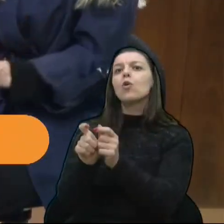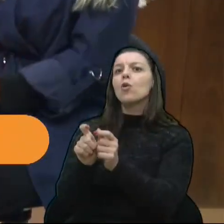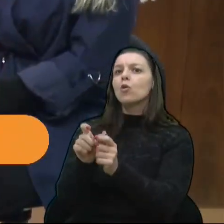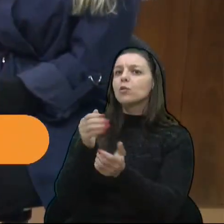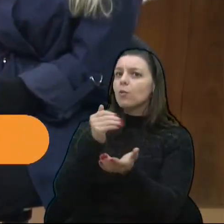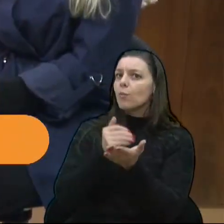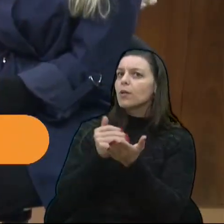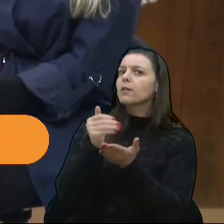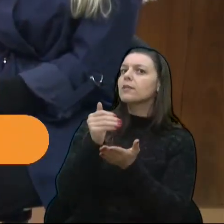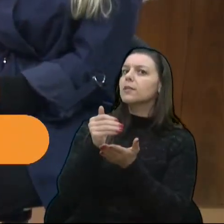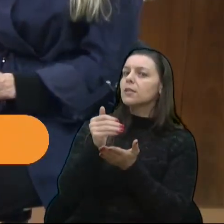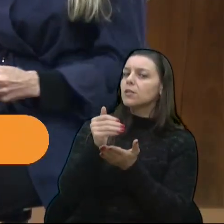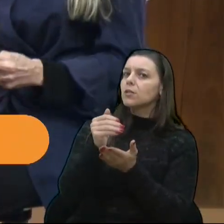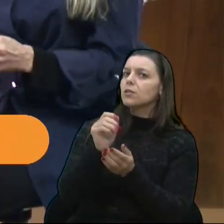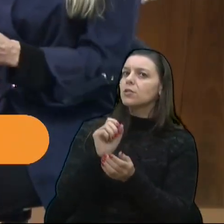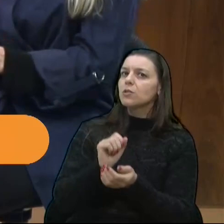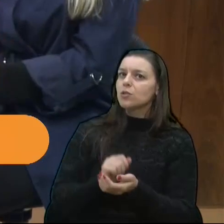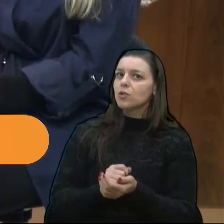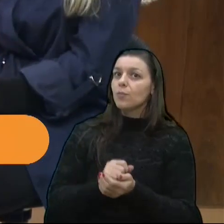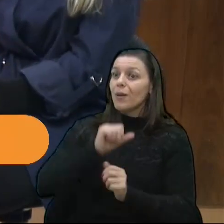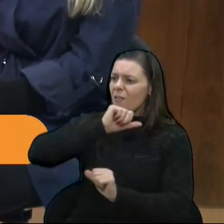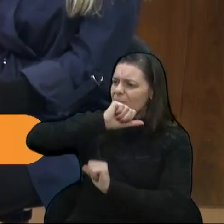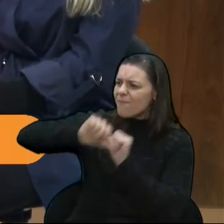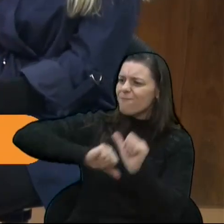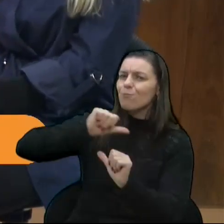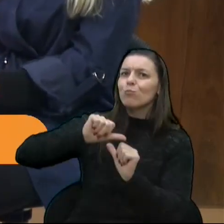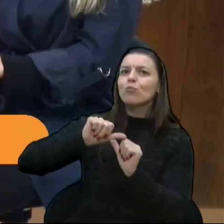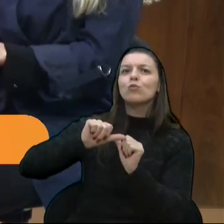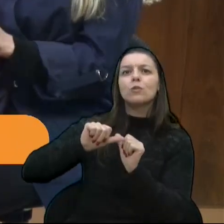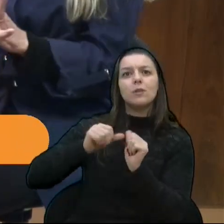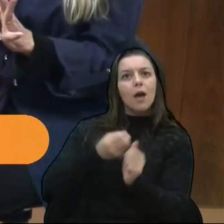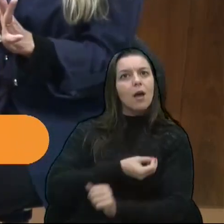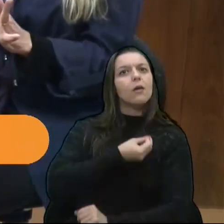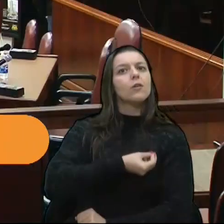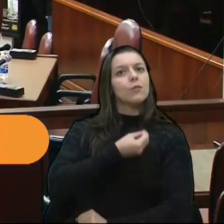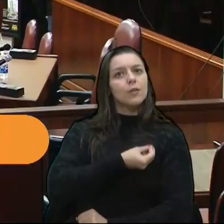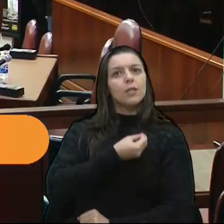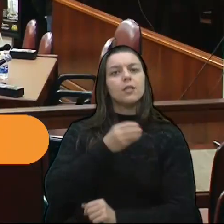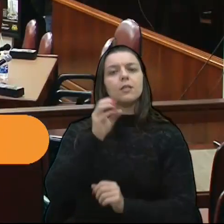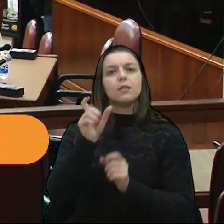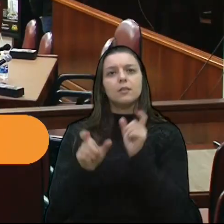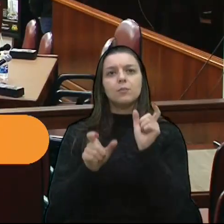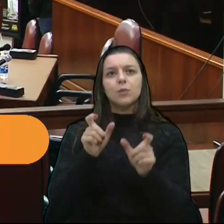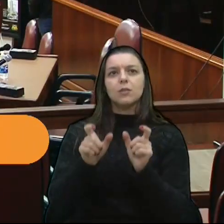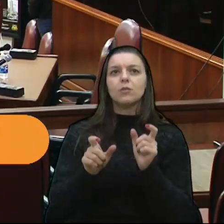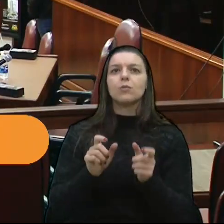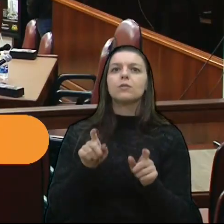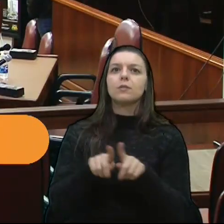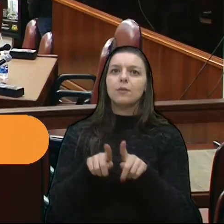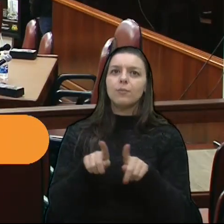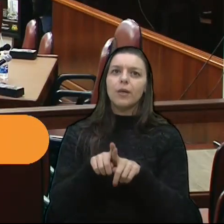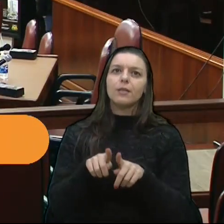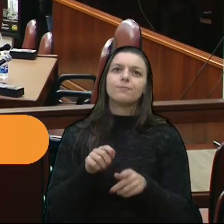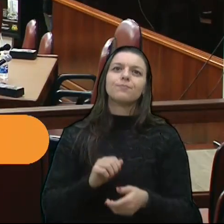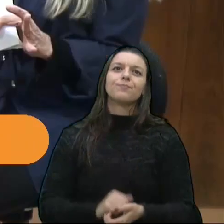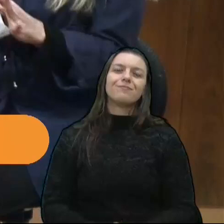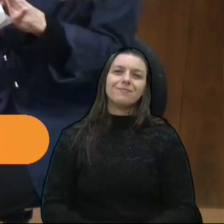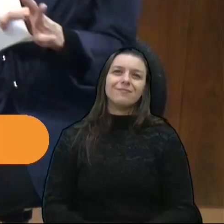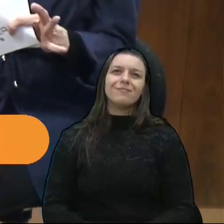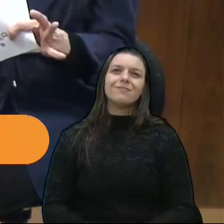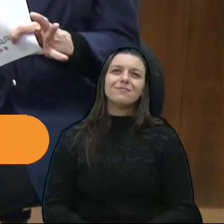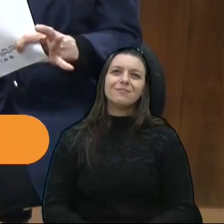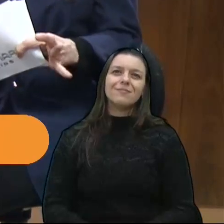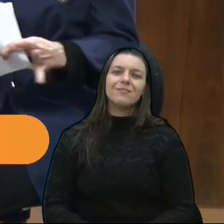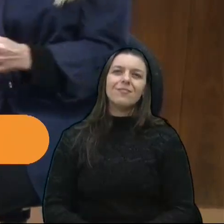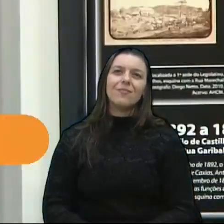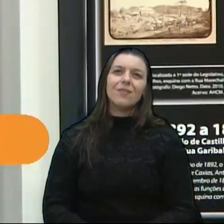dela, para que a gente consiga reverter situações difíceis. E se desafiar, quem sabe, um dia, né? Claro, por que não, né? Porque é